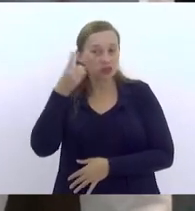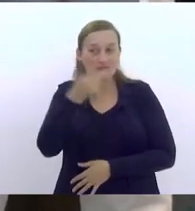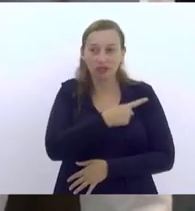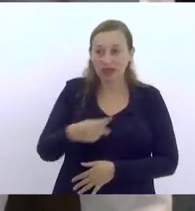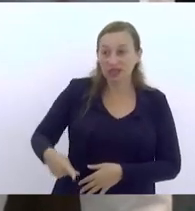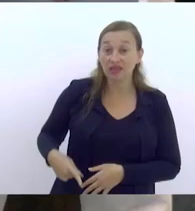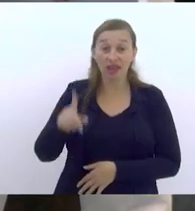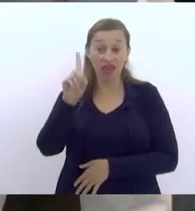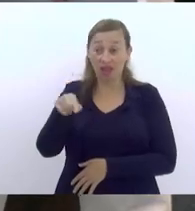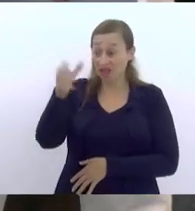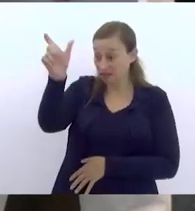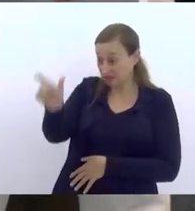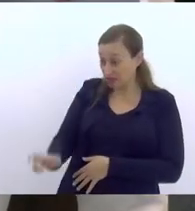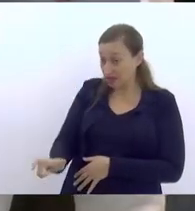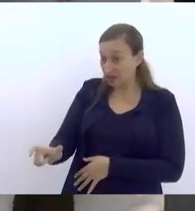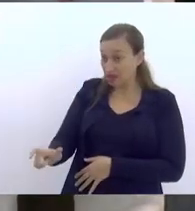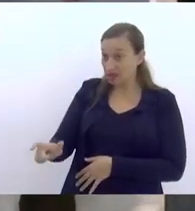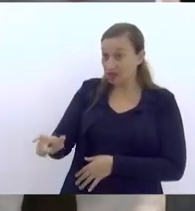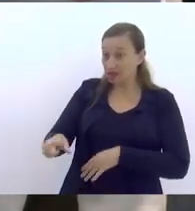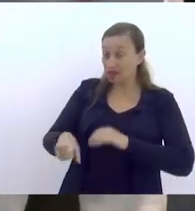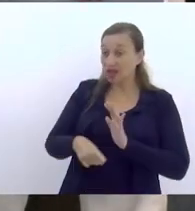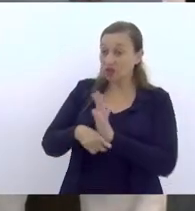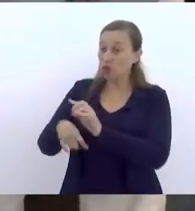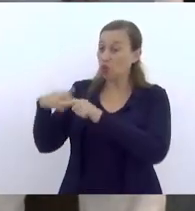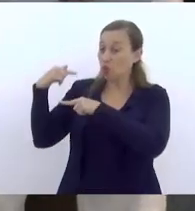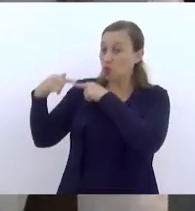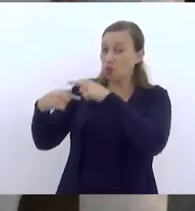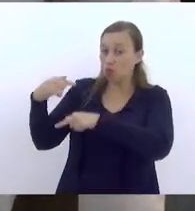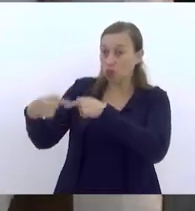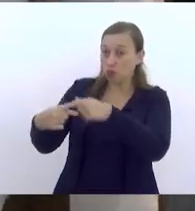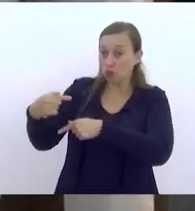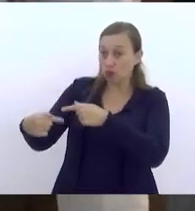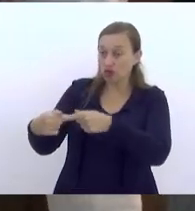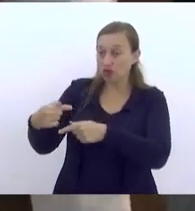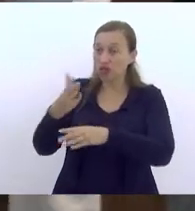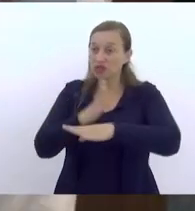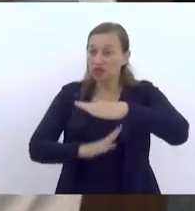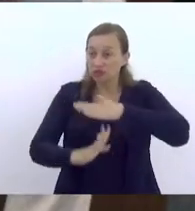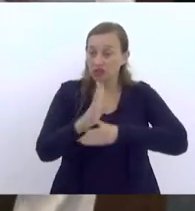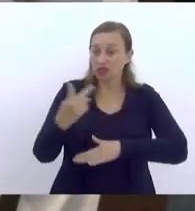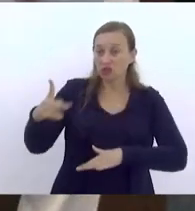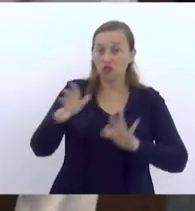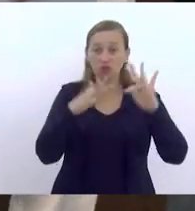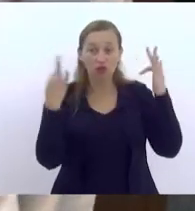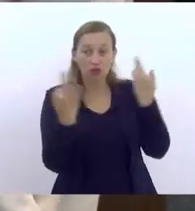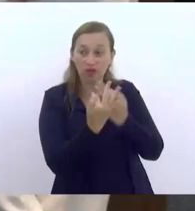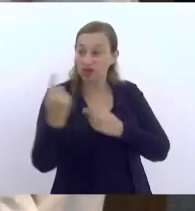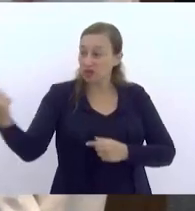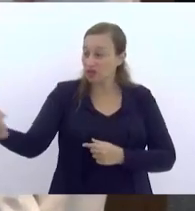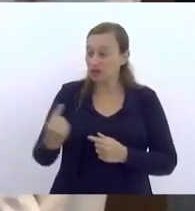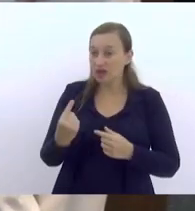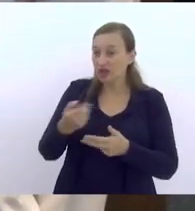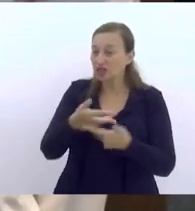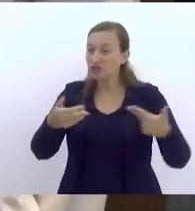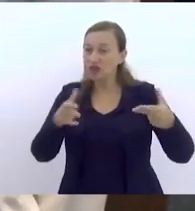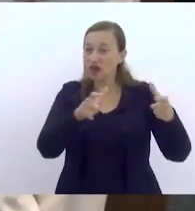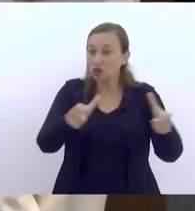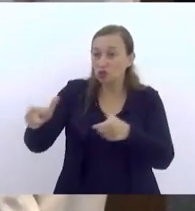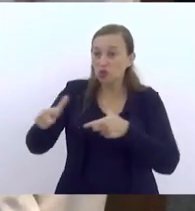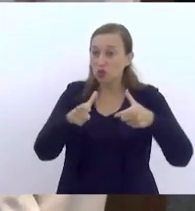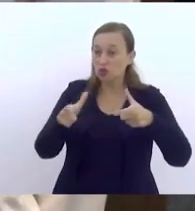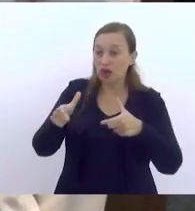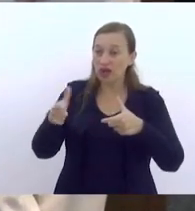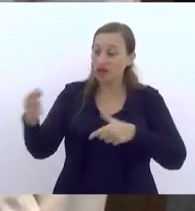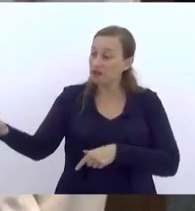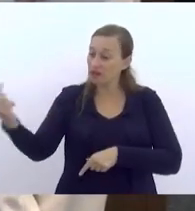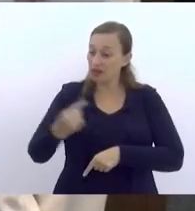o que é, tem a contribuição ancestral de migrantes da sua família que vieram de lugares e povoaram.